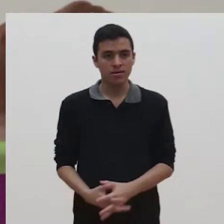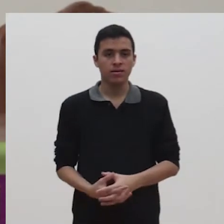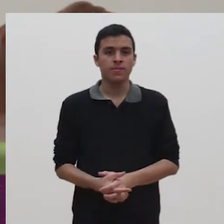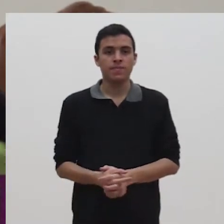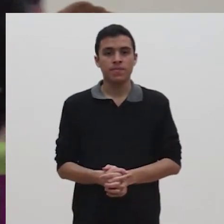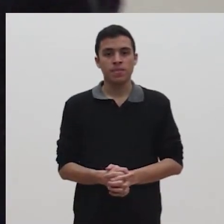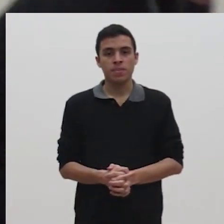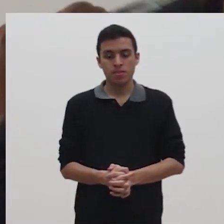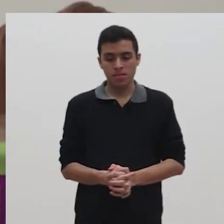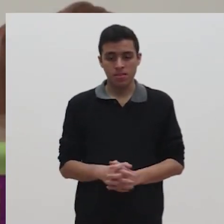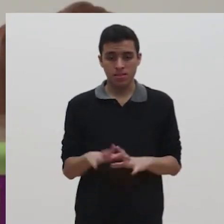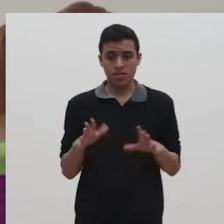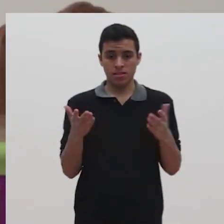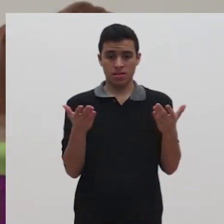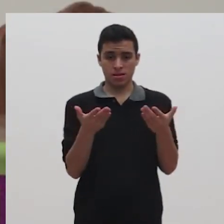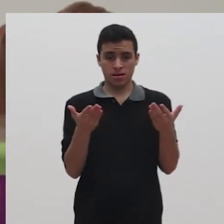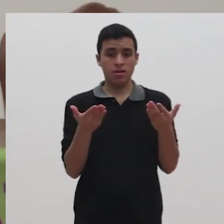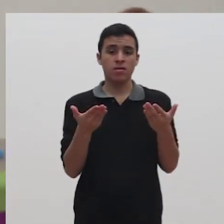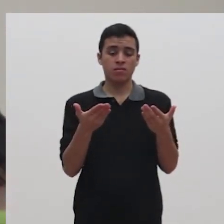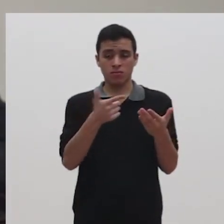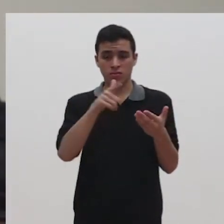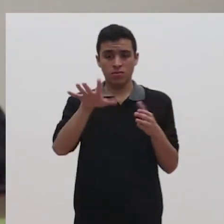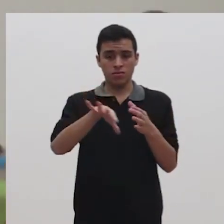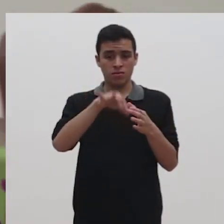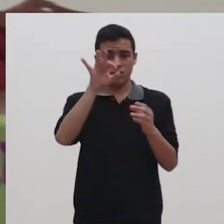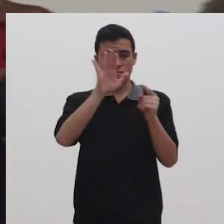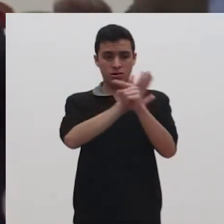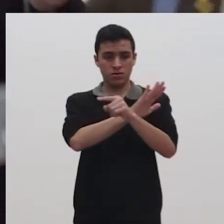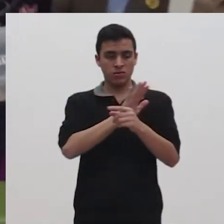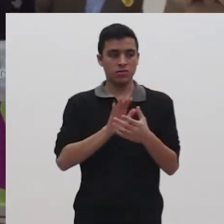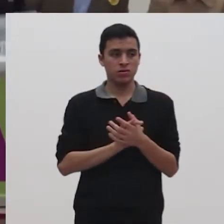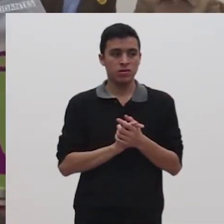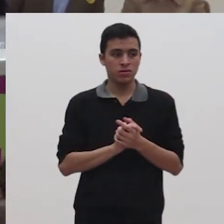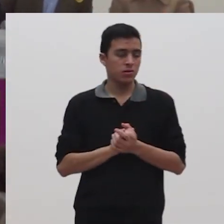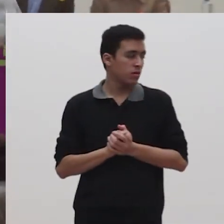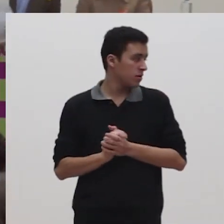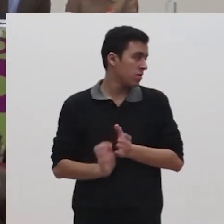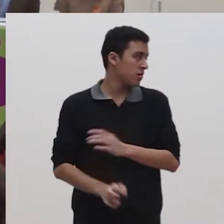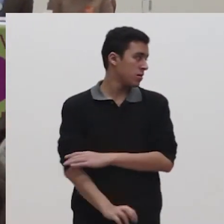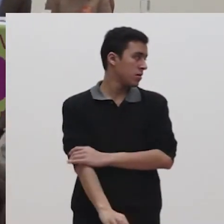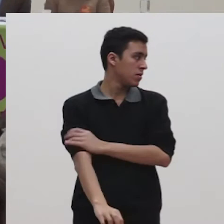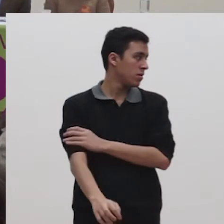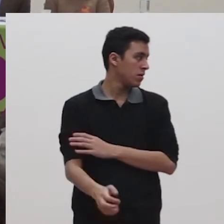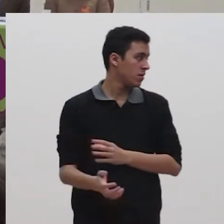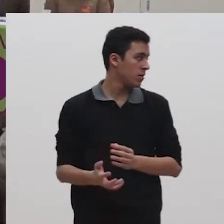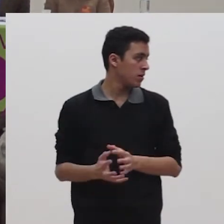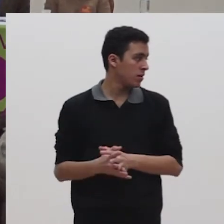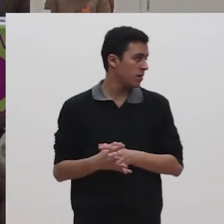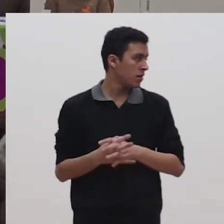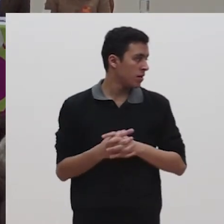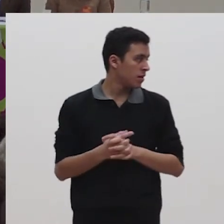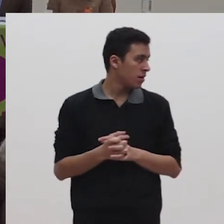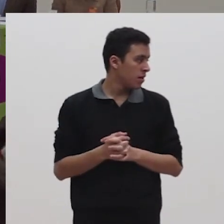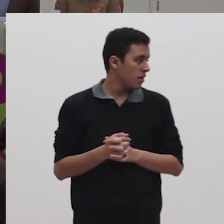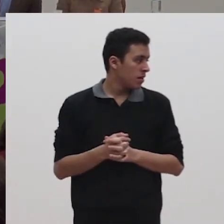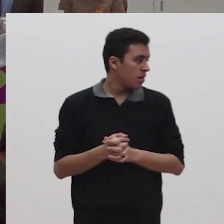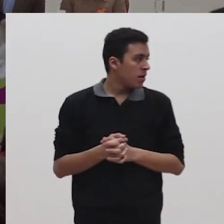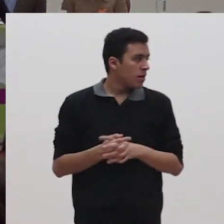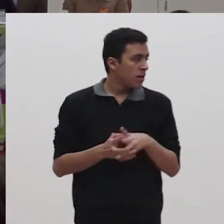Agora sim, vamos passar a pergunta dos discentes. Me desculpe, o pessoal da Chapa 2